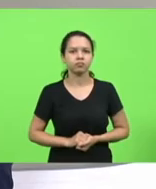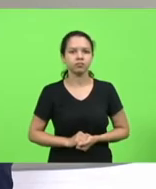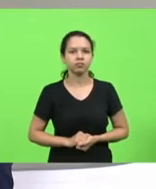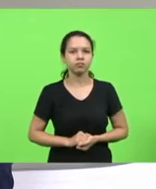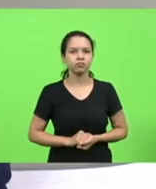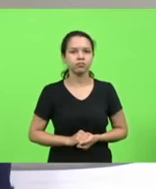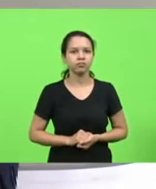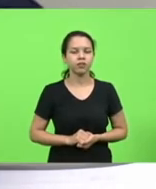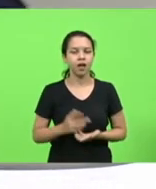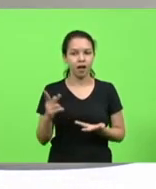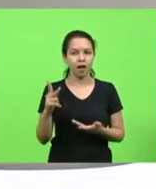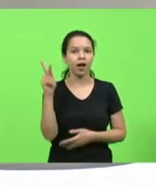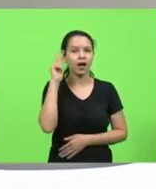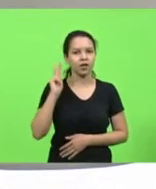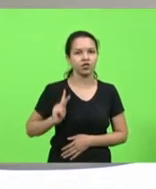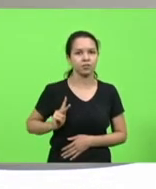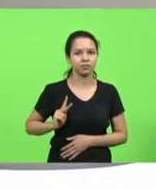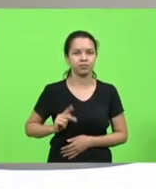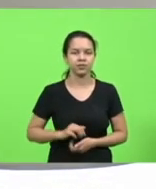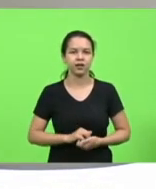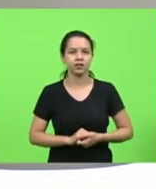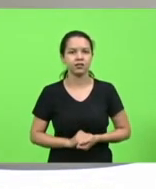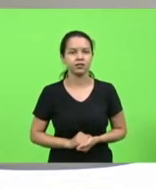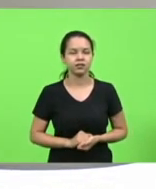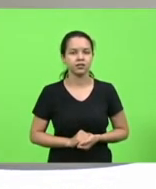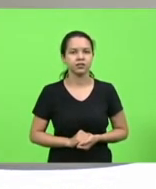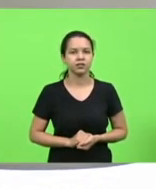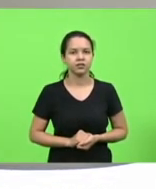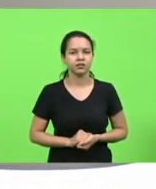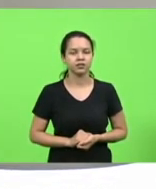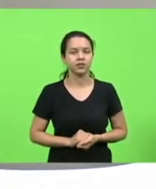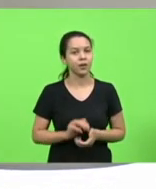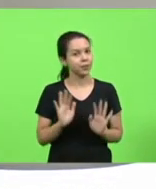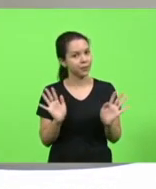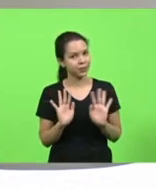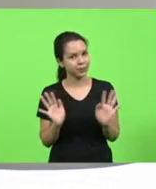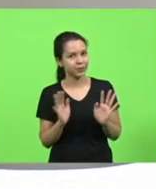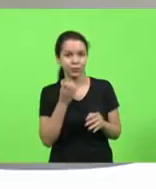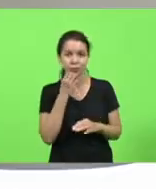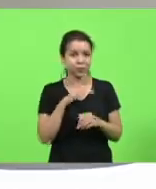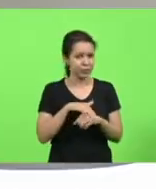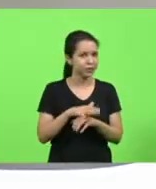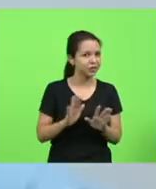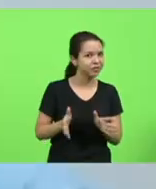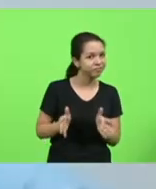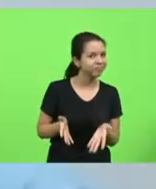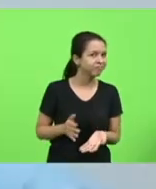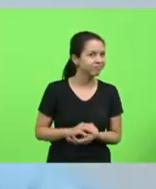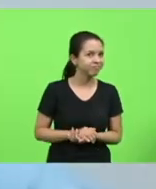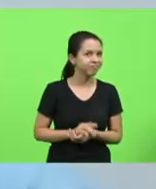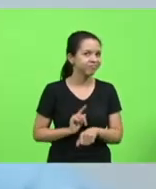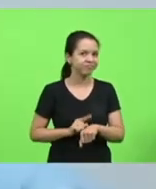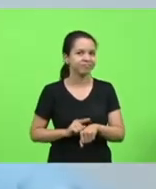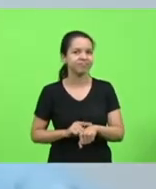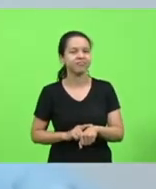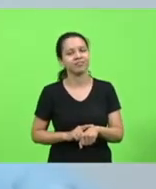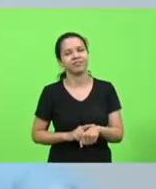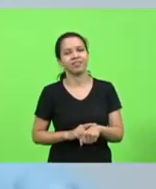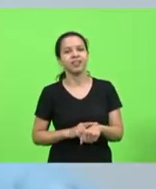por favor. Olá, acho que já boa noite, né? A todos aí, deputado